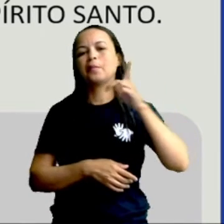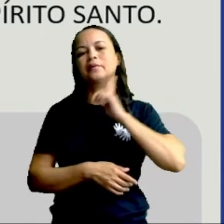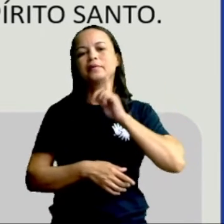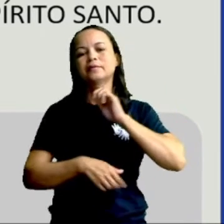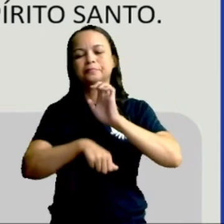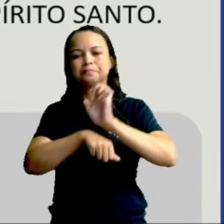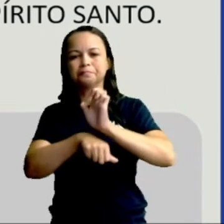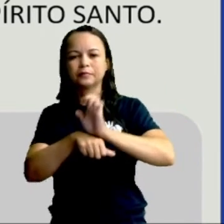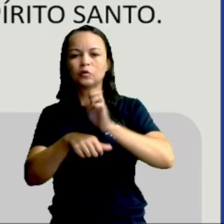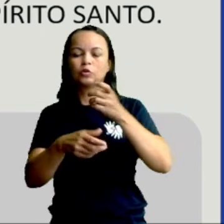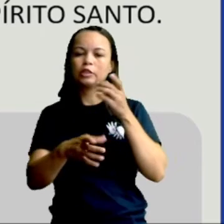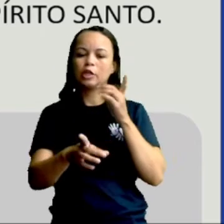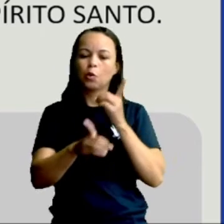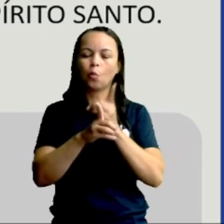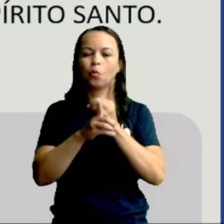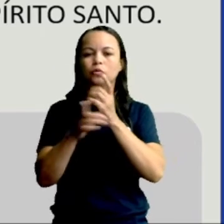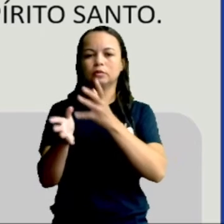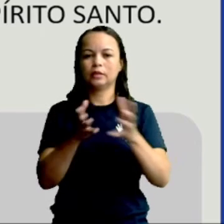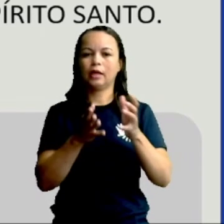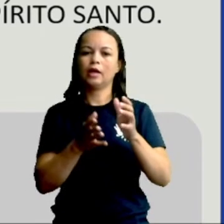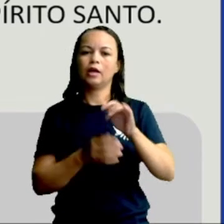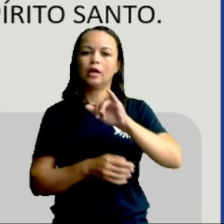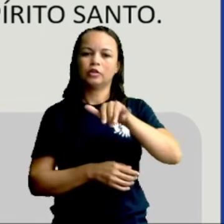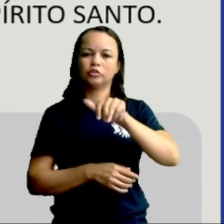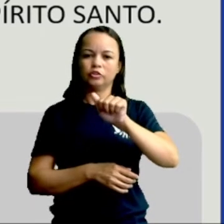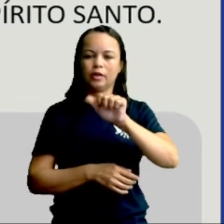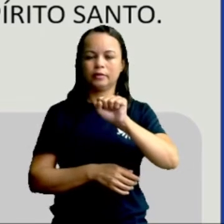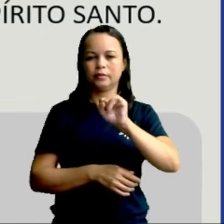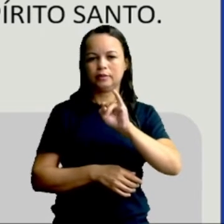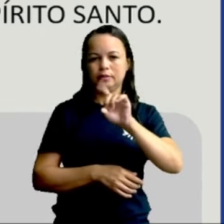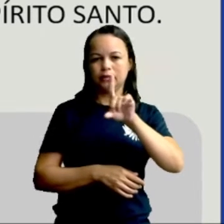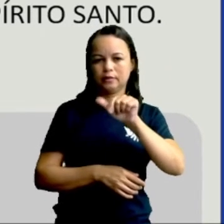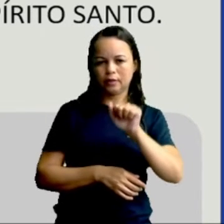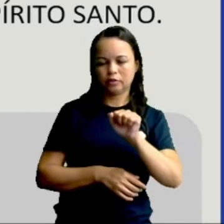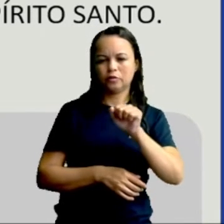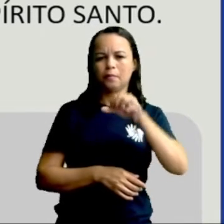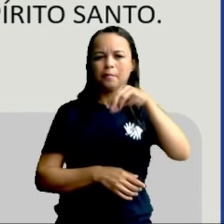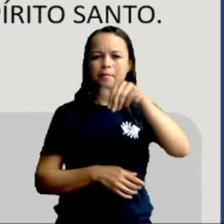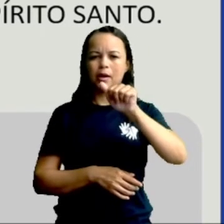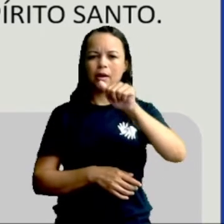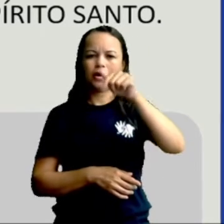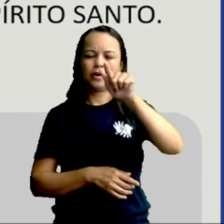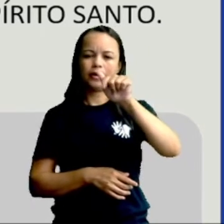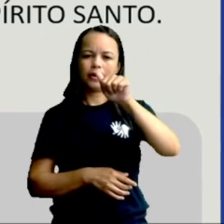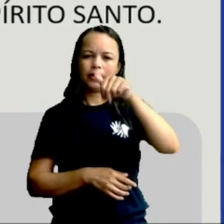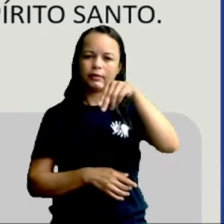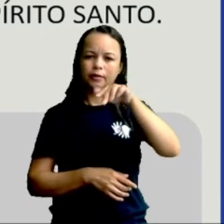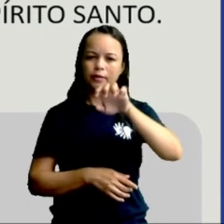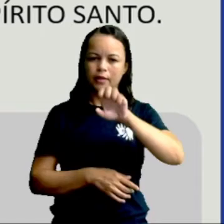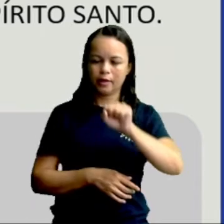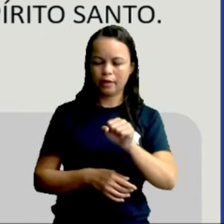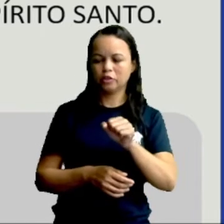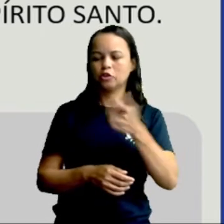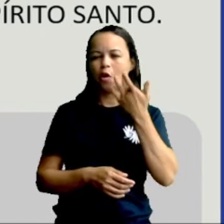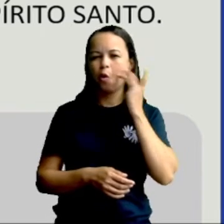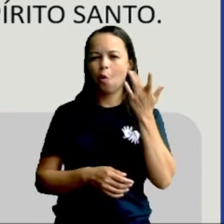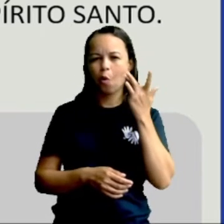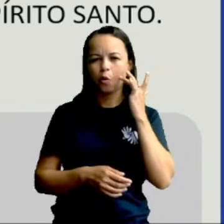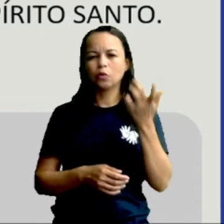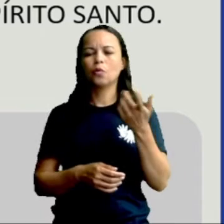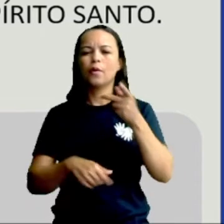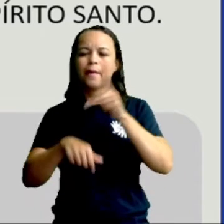se encontram as jazidas de manganês, ferro, ouro e as pedras preciosas.